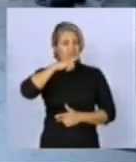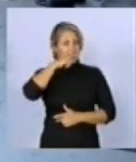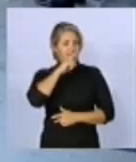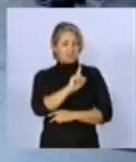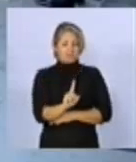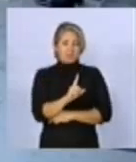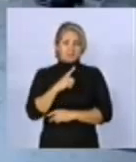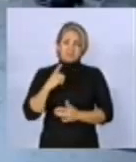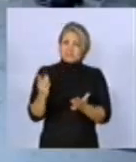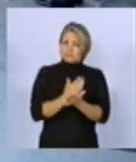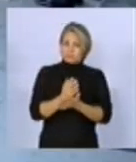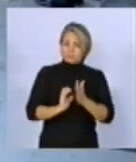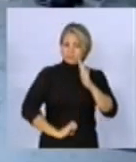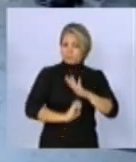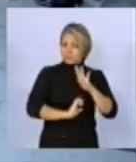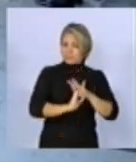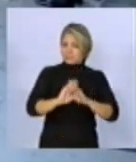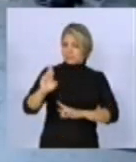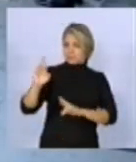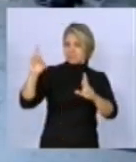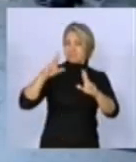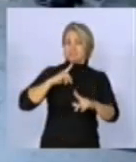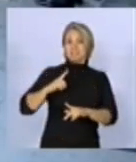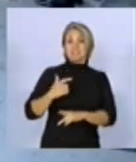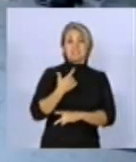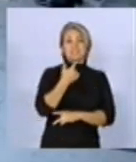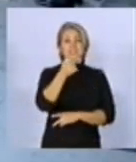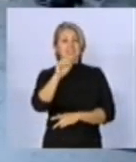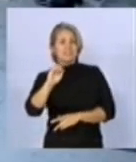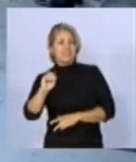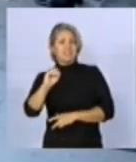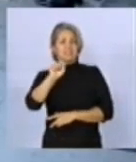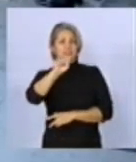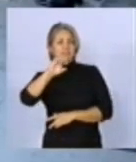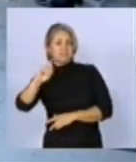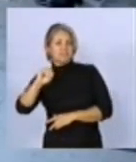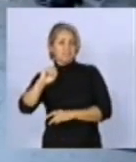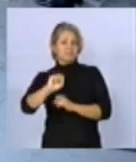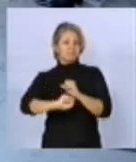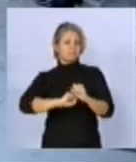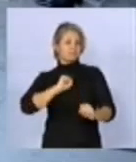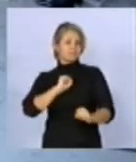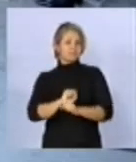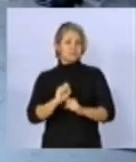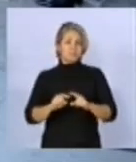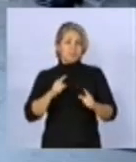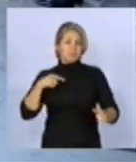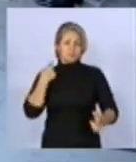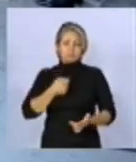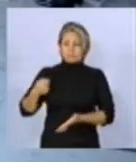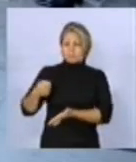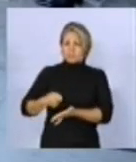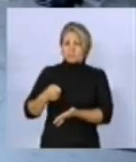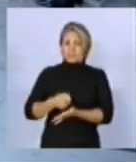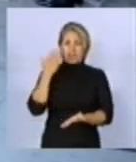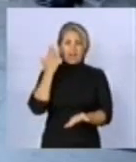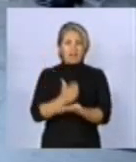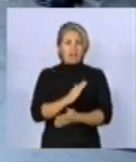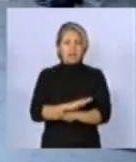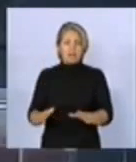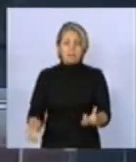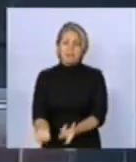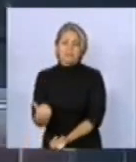entidades representativas aqui que tem 70 80 anos então não é de uma forma abrupta que nós estamos querendo acabar com a